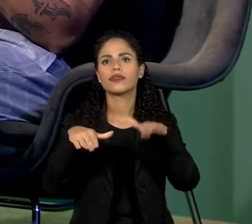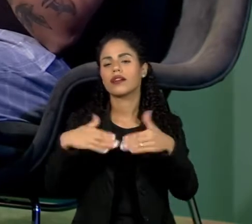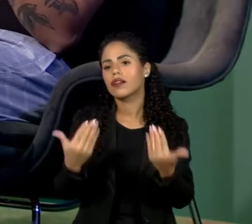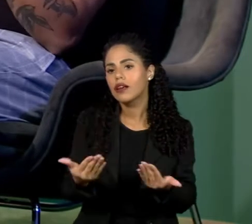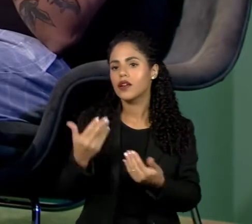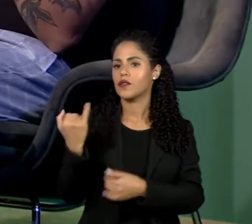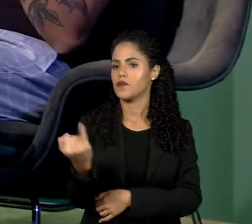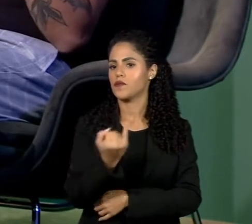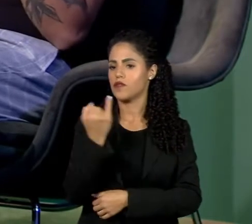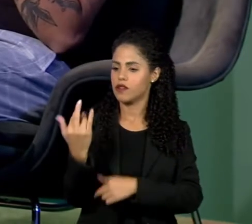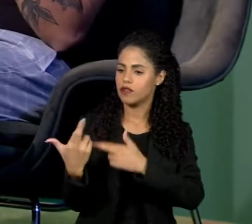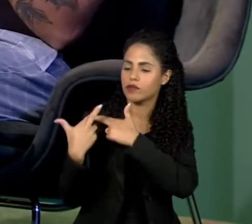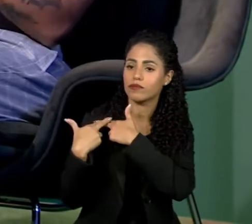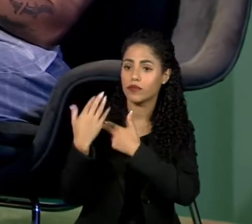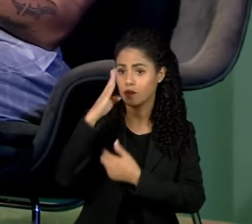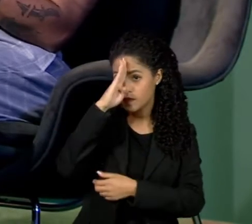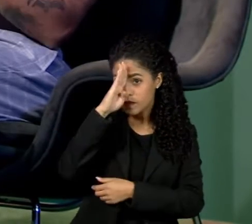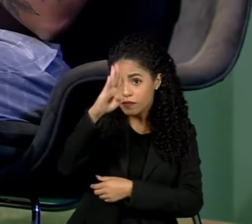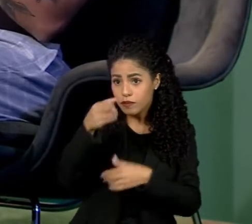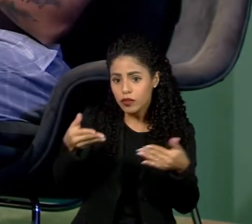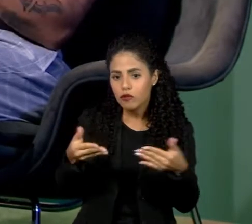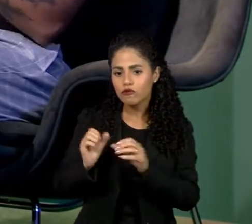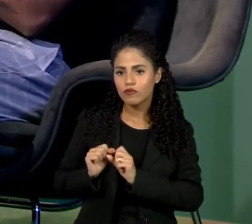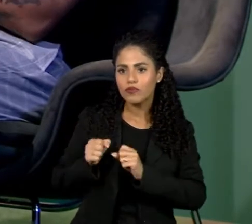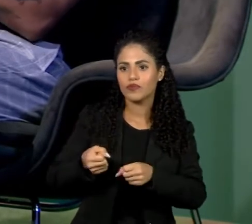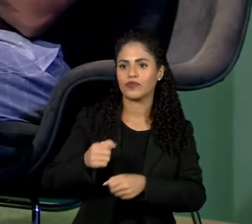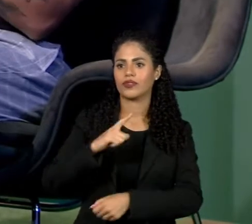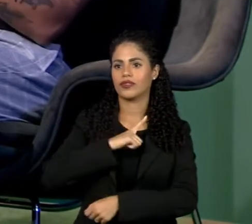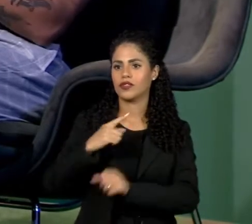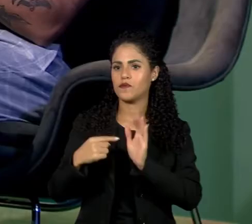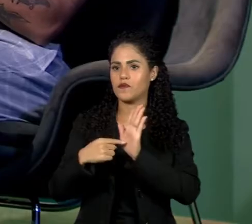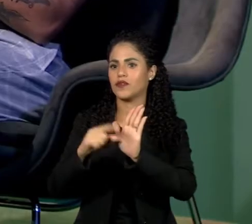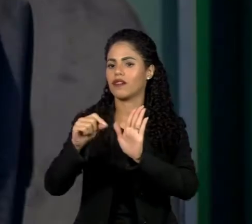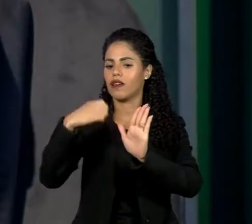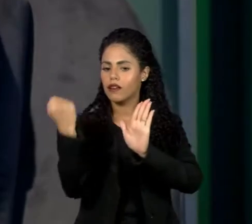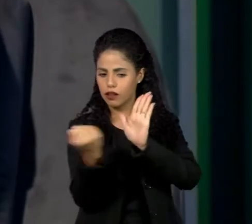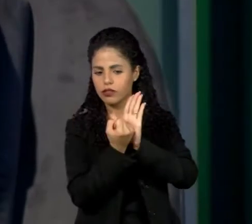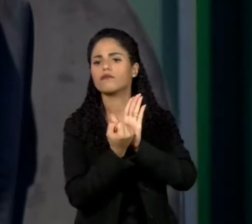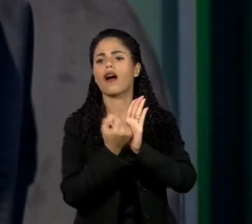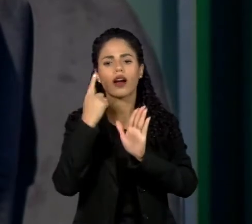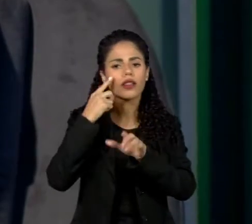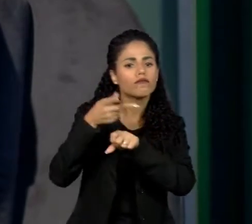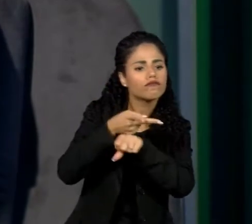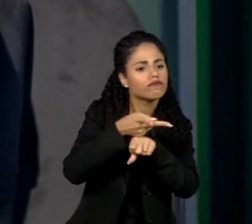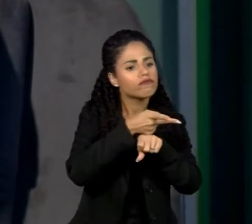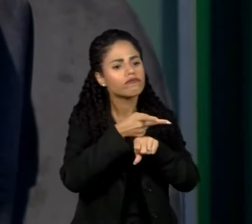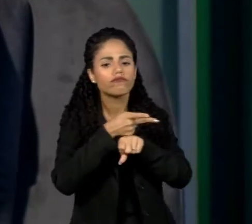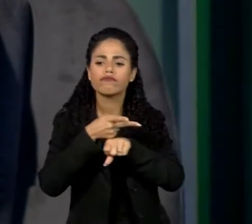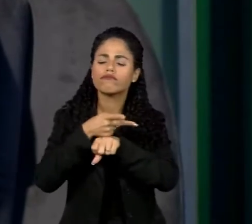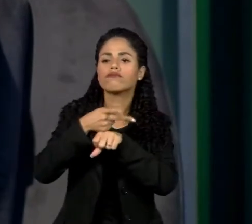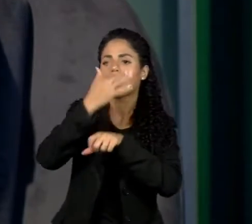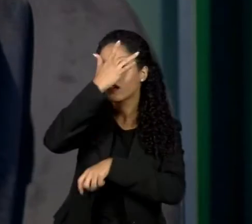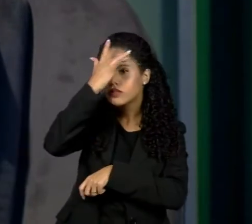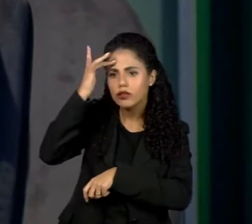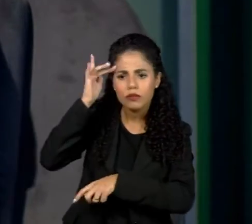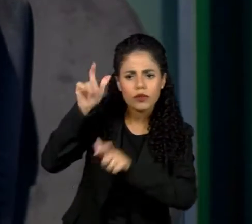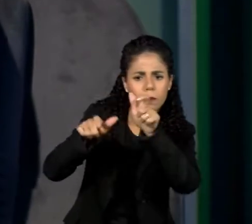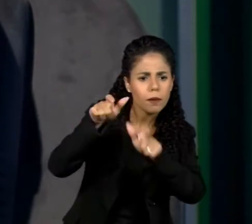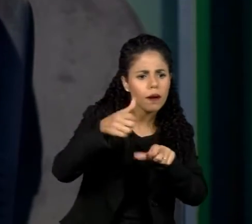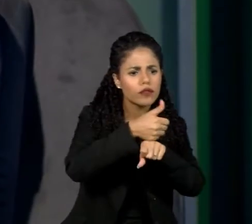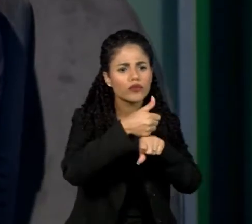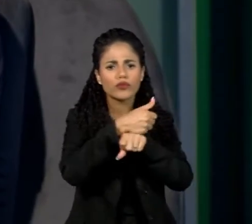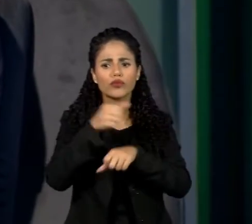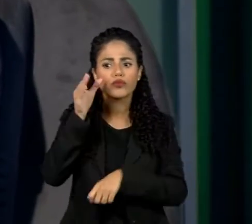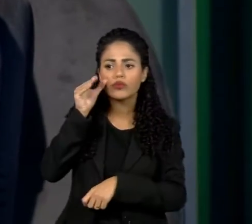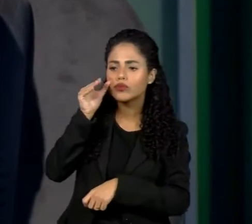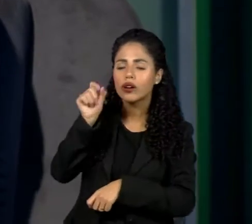papel muito importante, que é a principal defesa, que isso mostra que as marcas estão se munindo de profissionais que estão antenados com